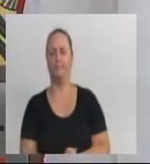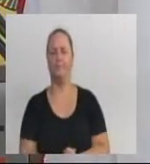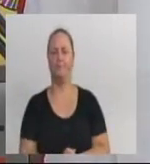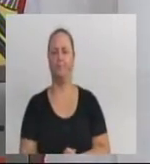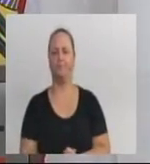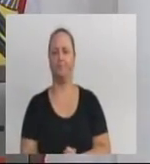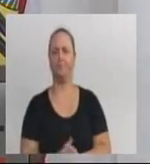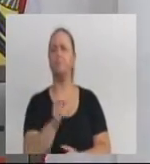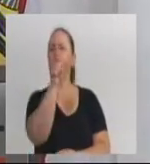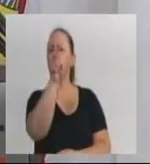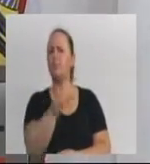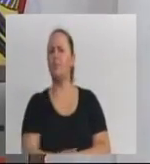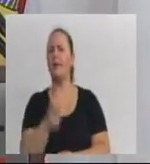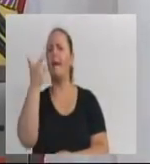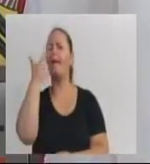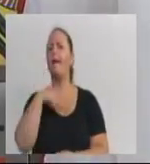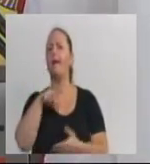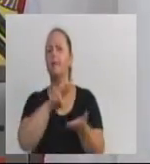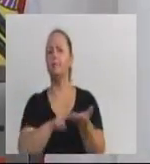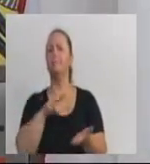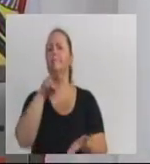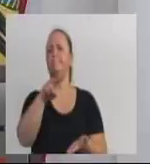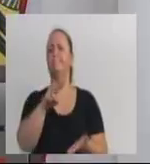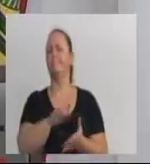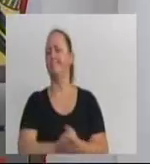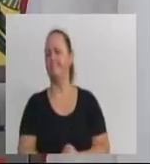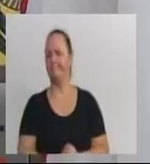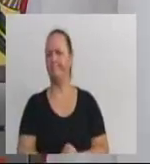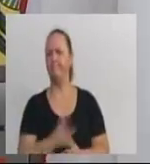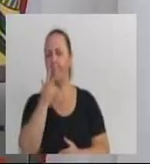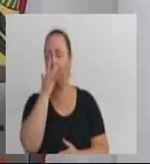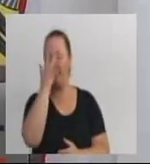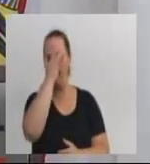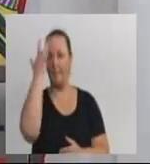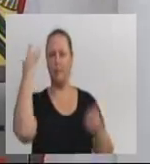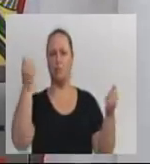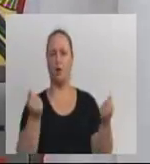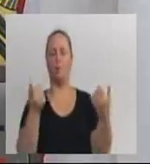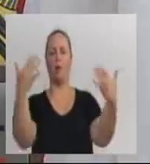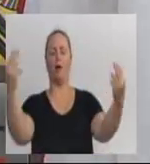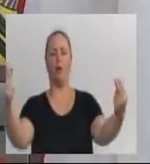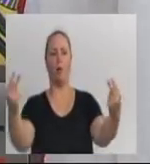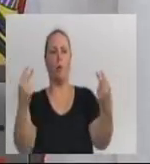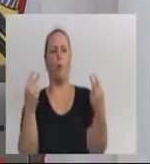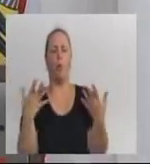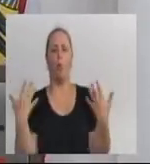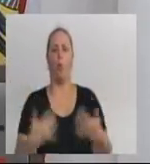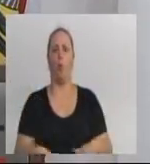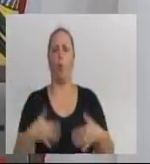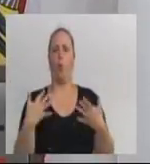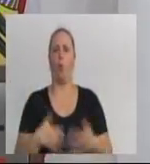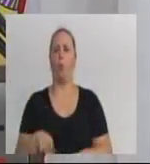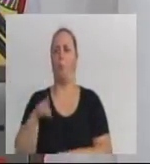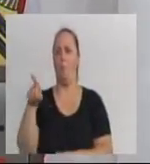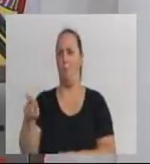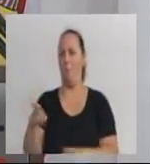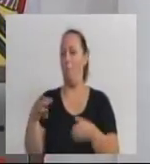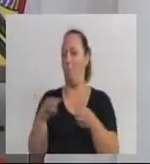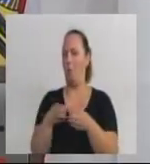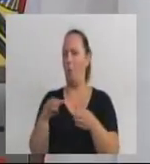Quem se beneficia com a imagem de que nós somos ricos, que nós somos alemães, poderosos,